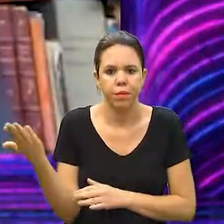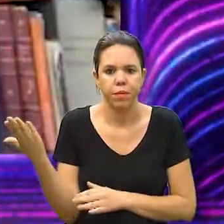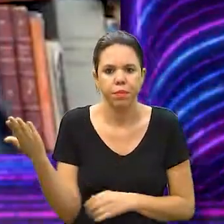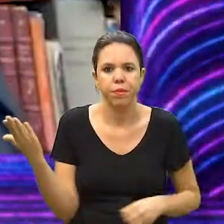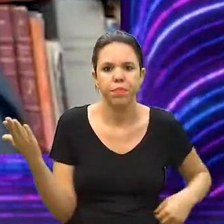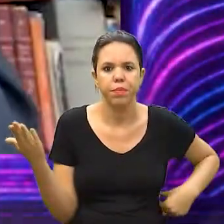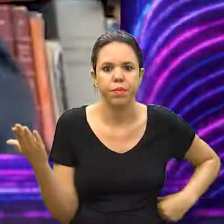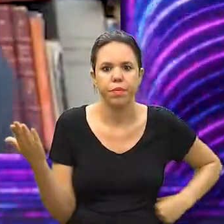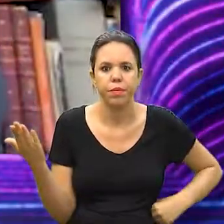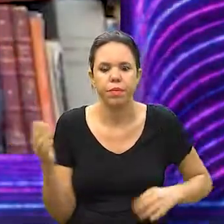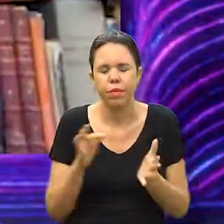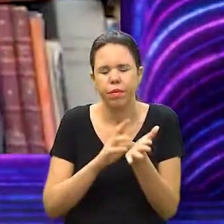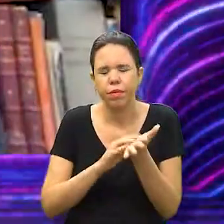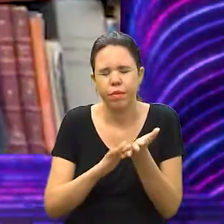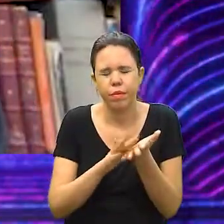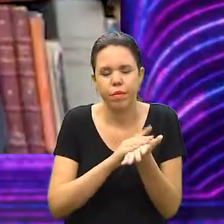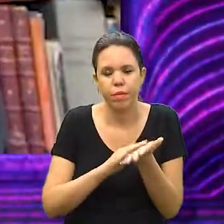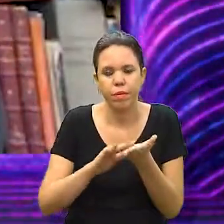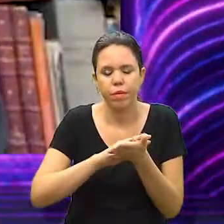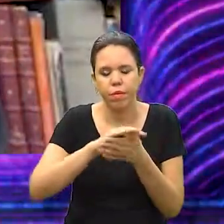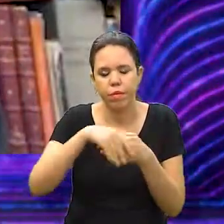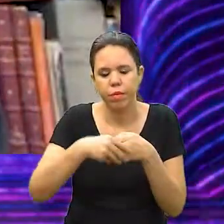característica, digamos, tátil,